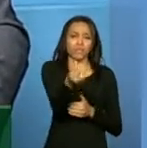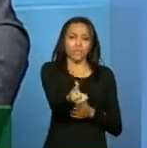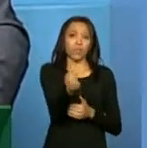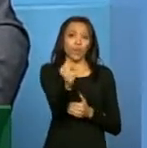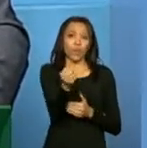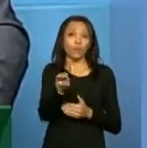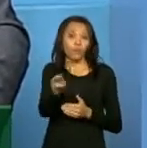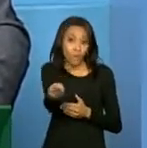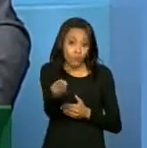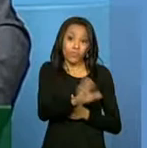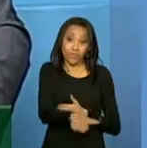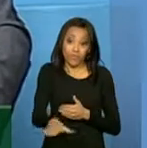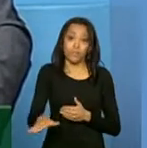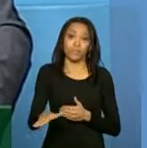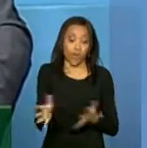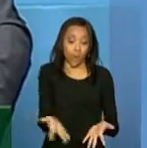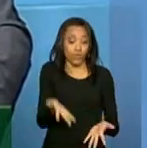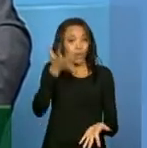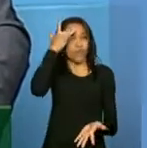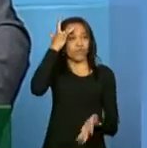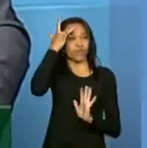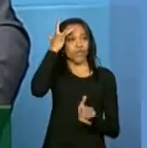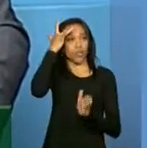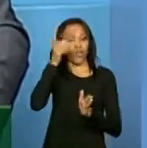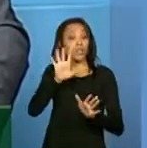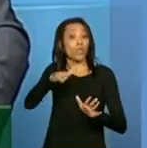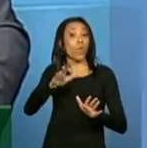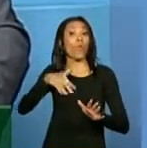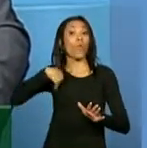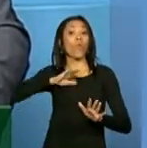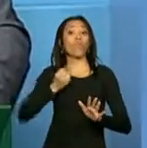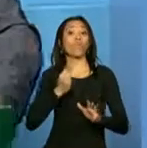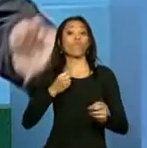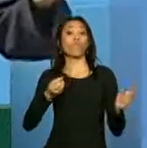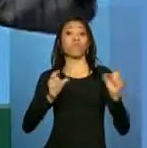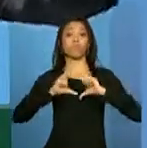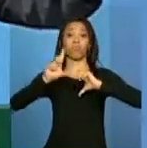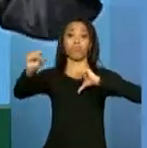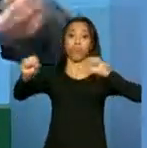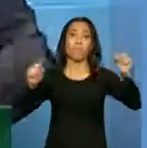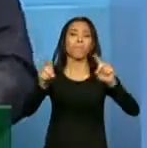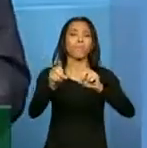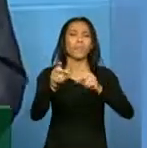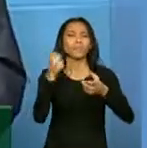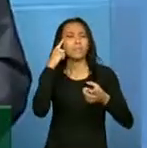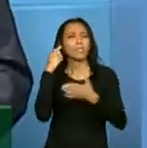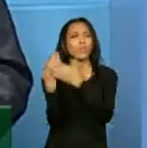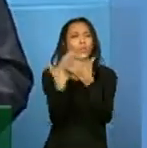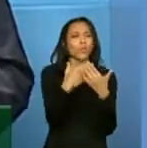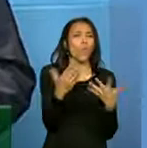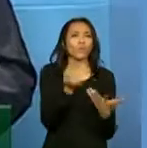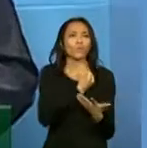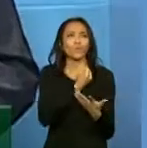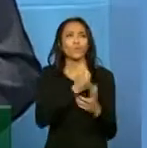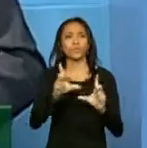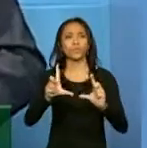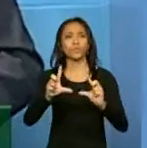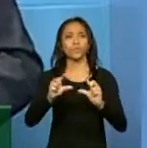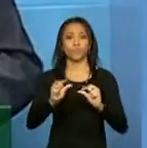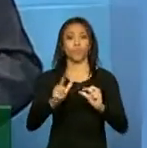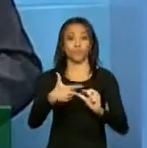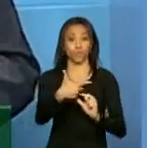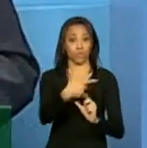parte da nossa mentalidade. Então, agora, quando voltarmos para casa, vamos vislumbrar quais números que queremos ter em 2017, para que